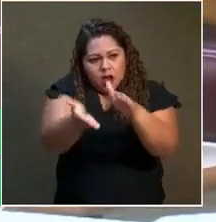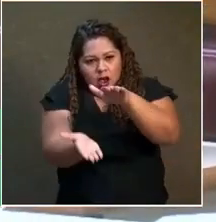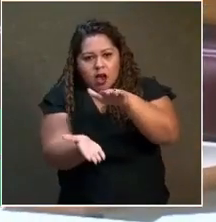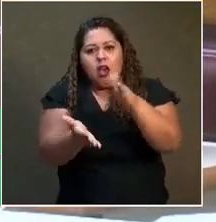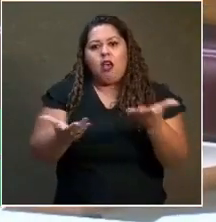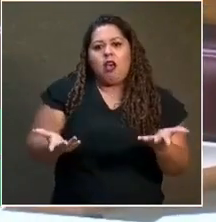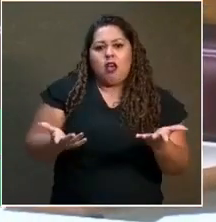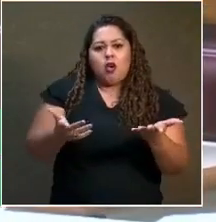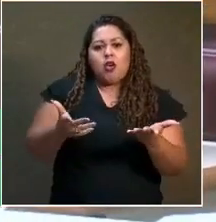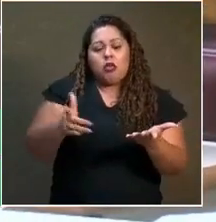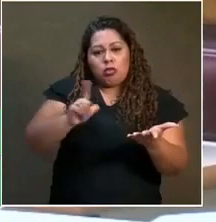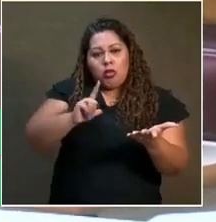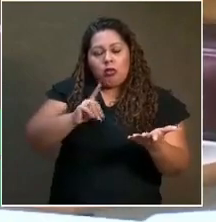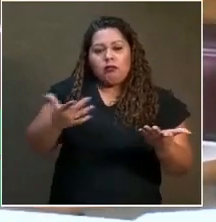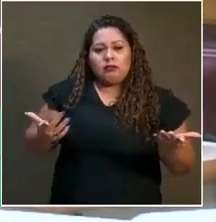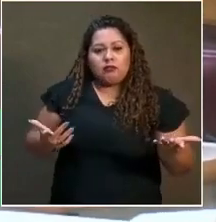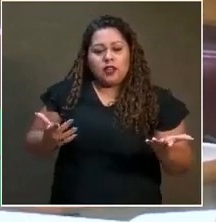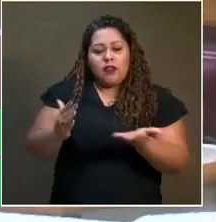Medeiros.